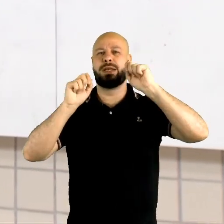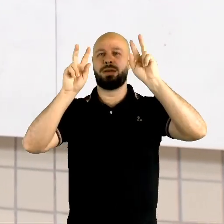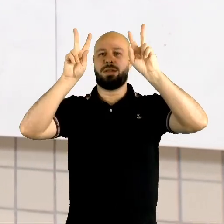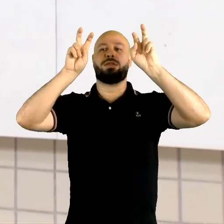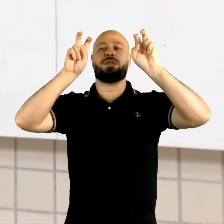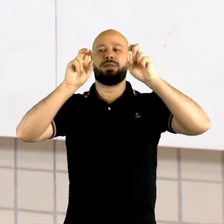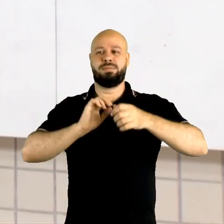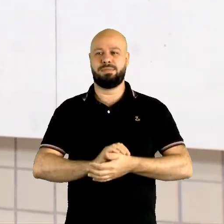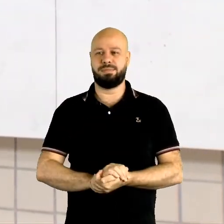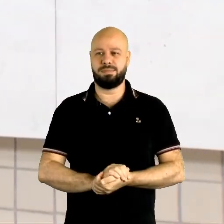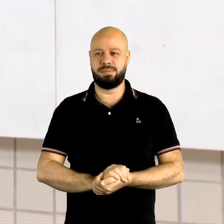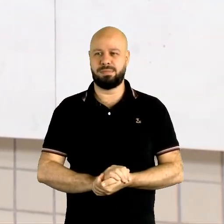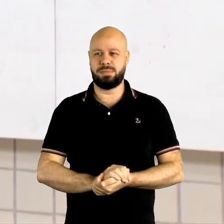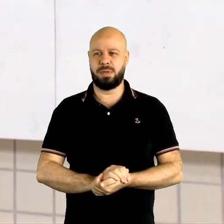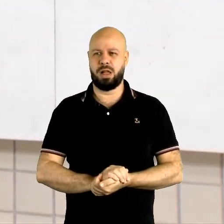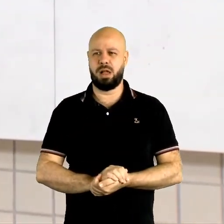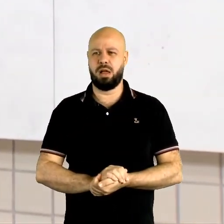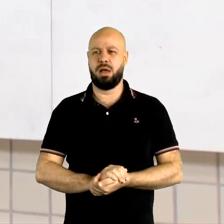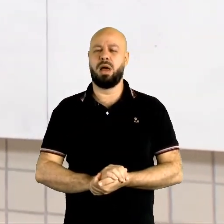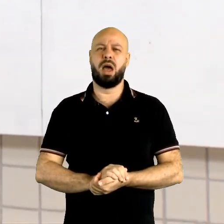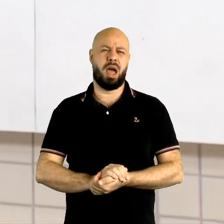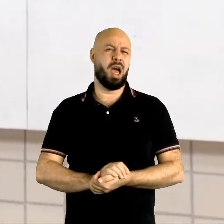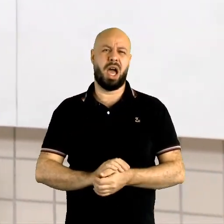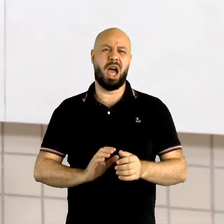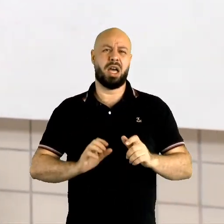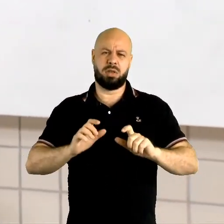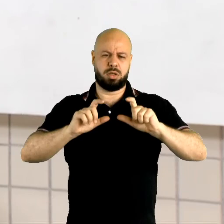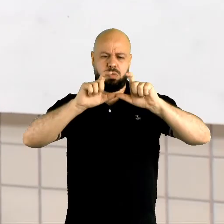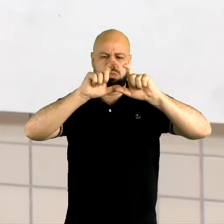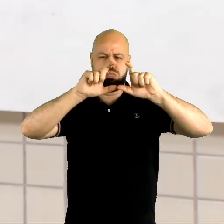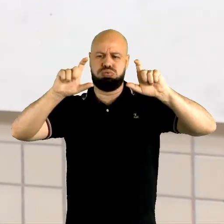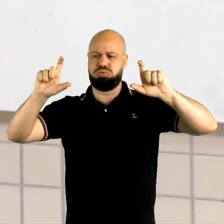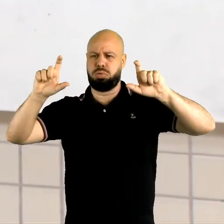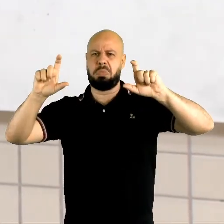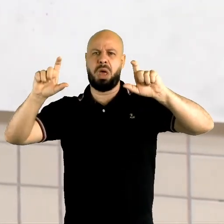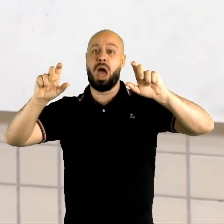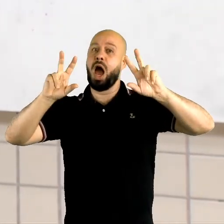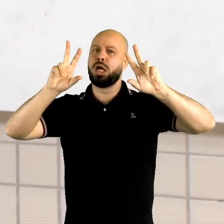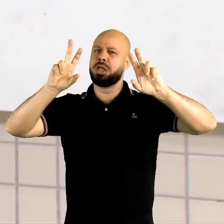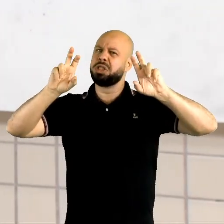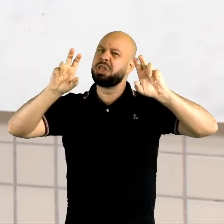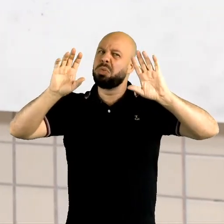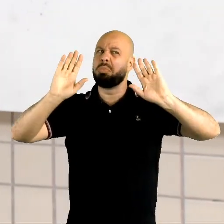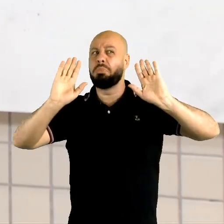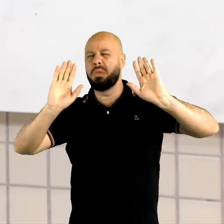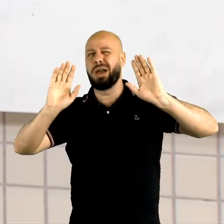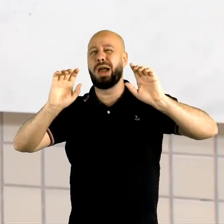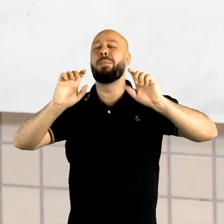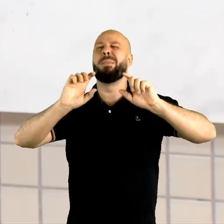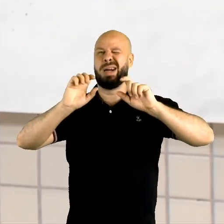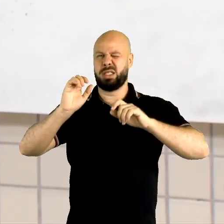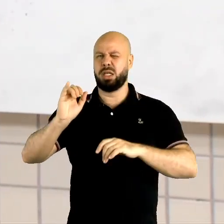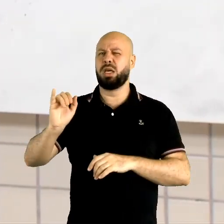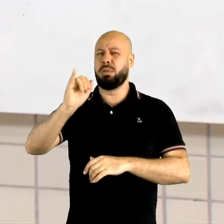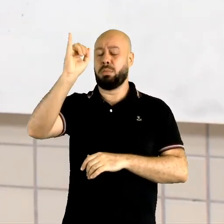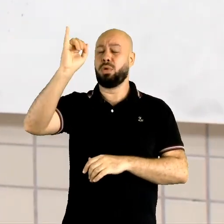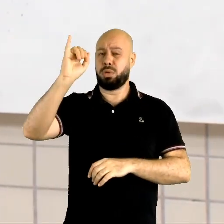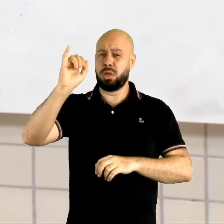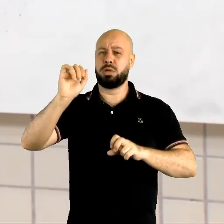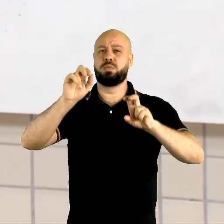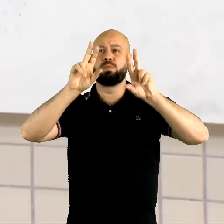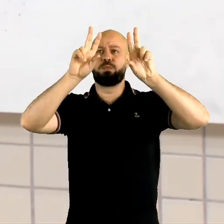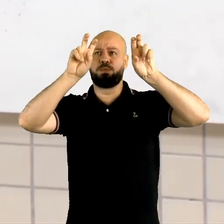A não ser que você vá botar uma tirinha só, aí tudo bem, mas é importante ter o título. O título tem que